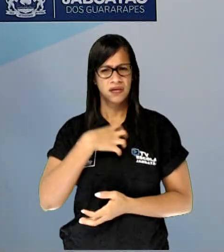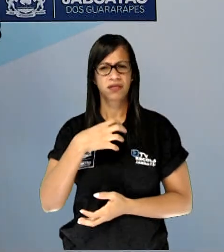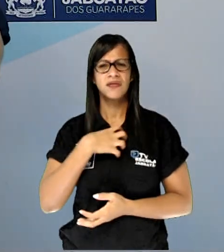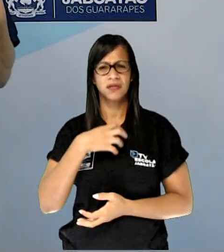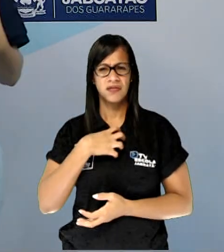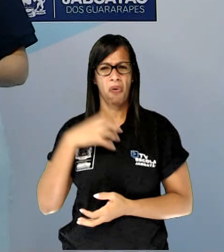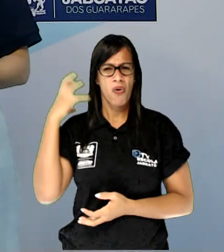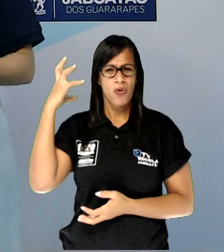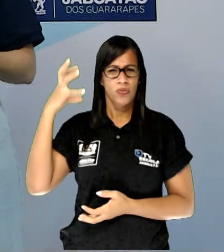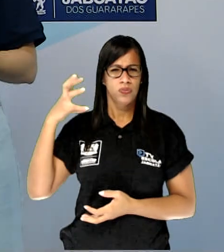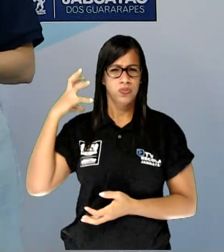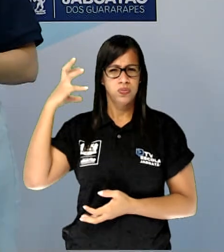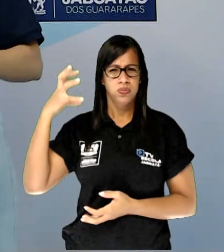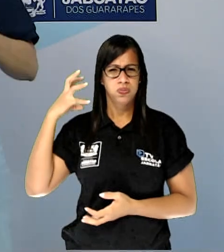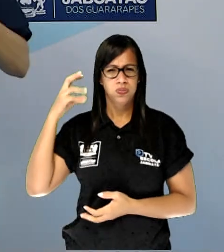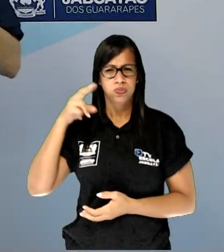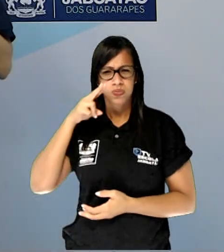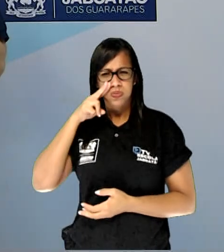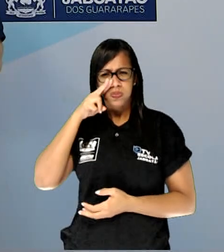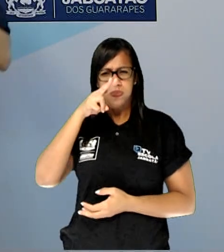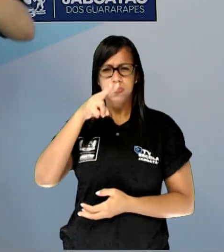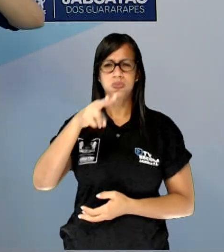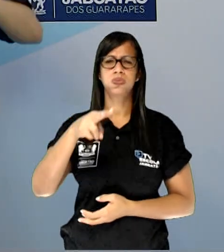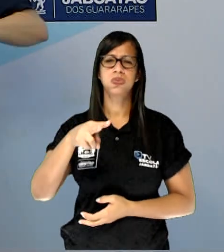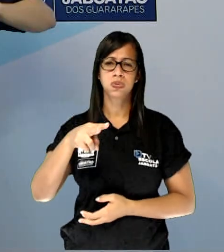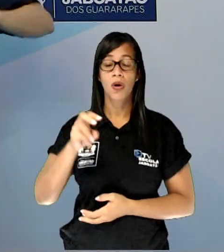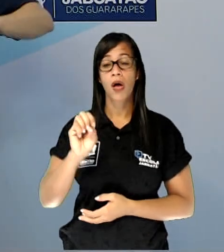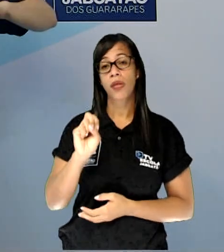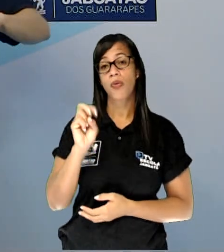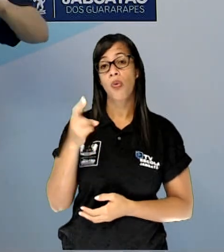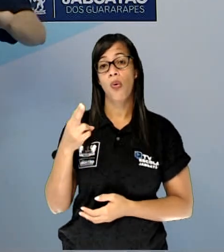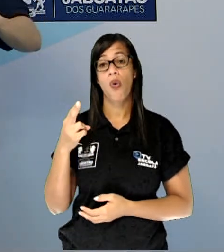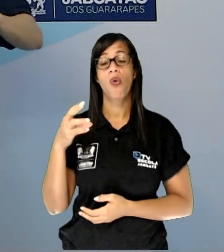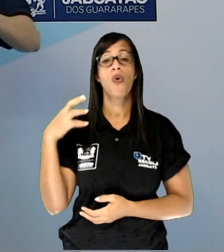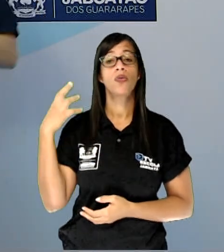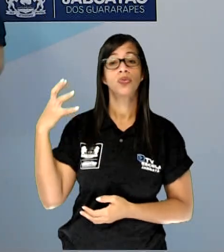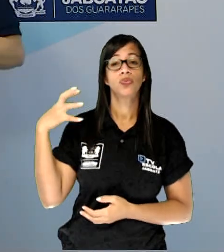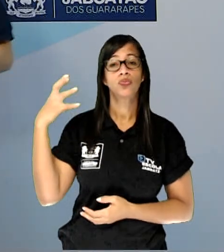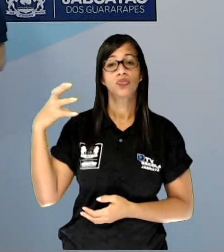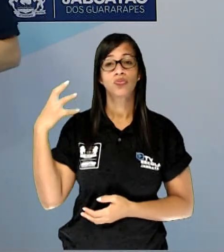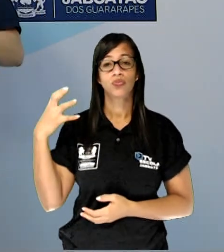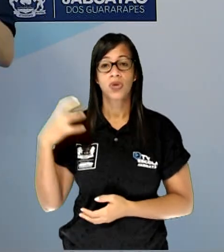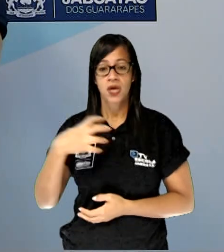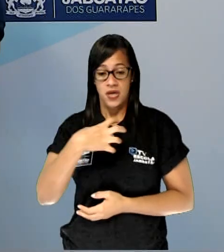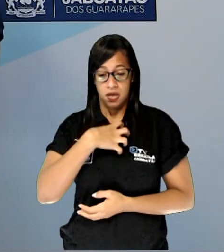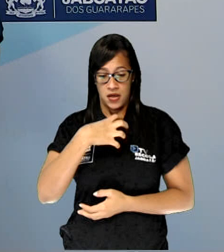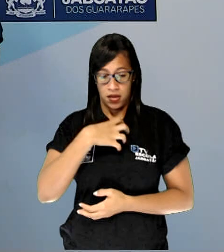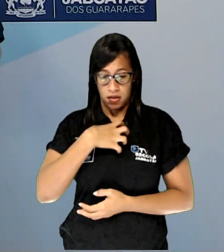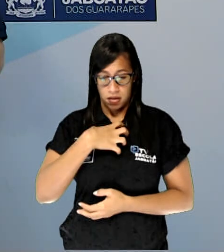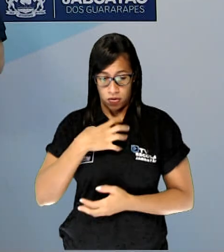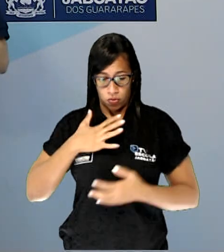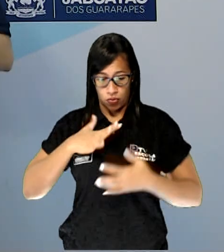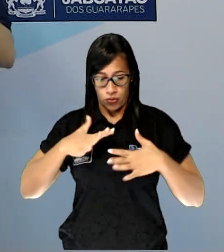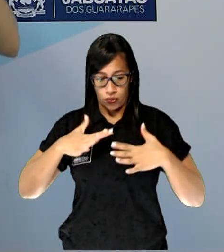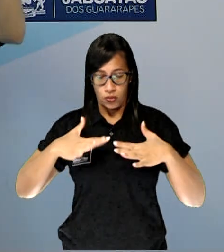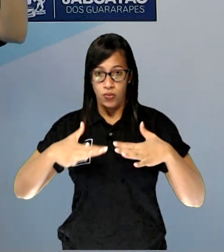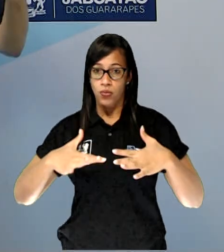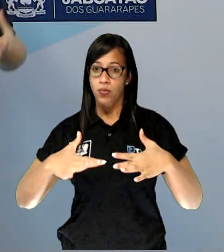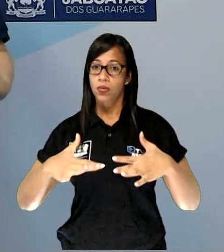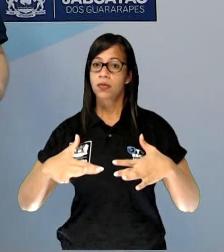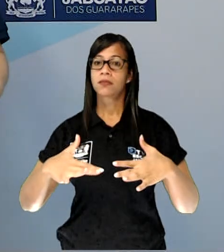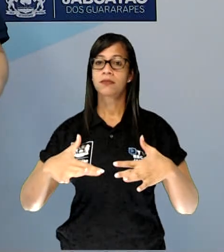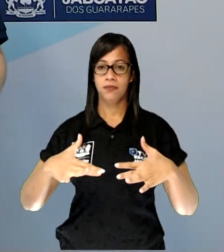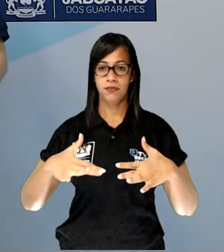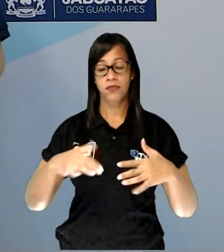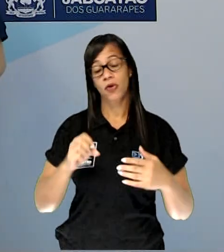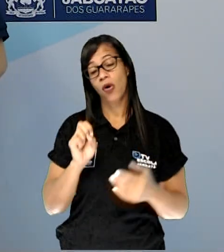um rádio muito forte e você já sentiu o seu corpo vibrar, não é? Quem já sentiu algo